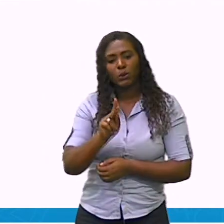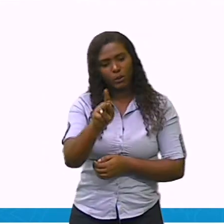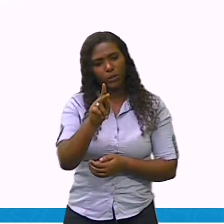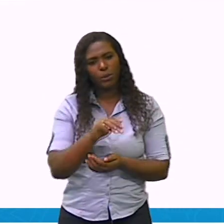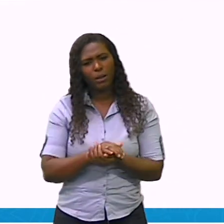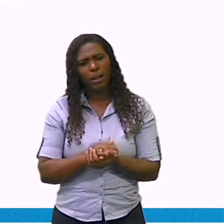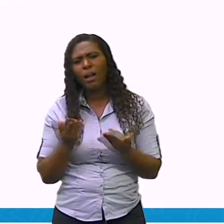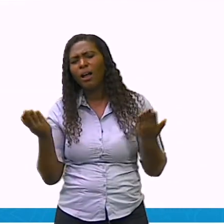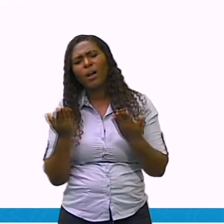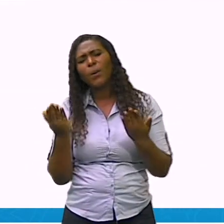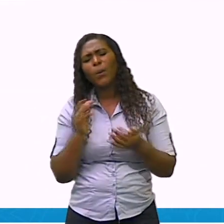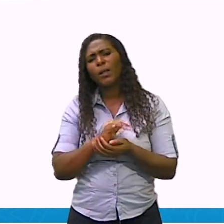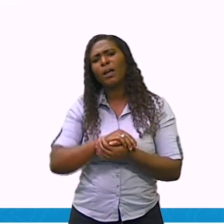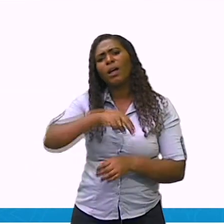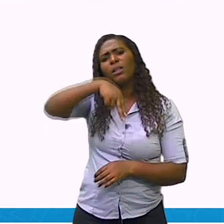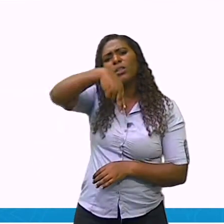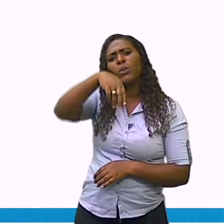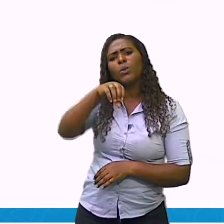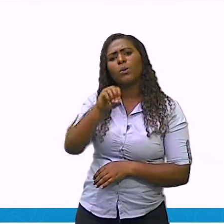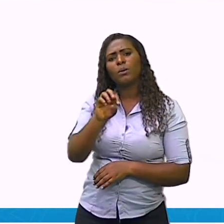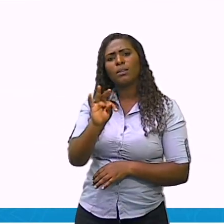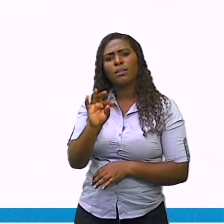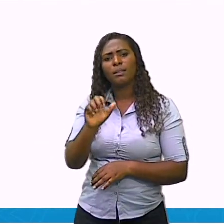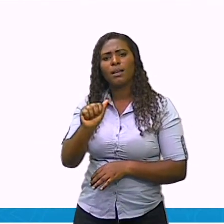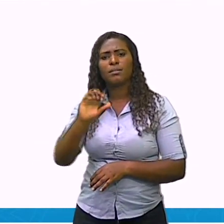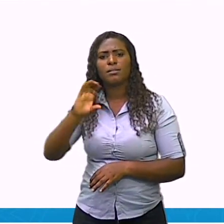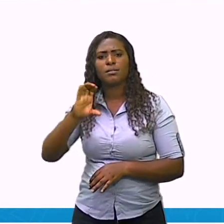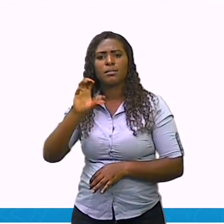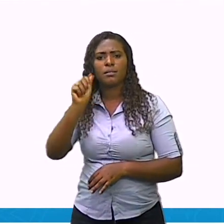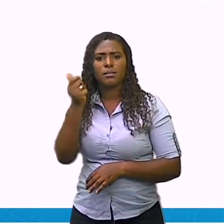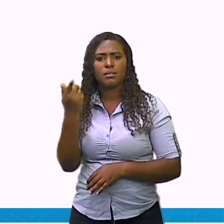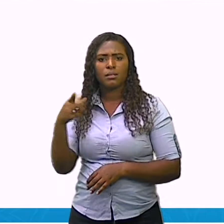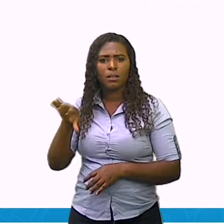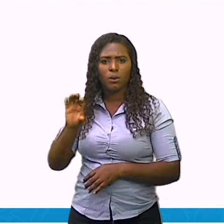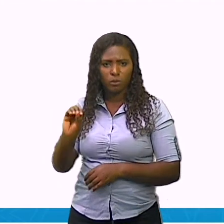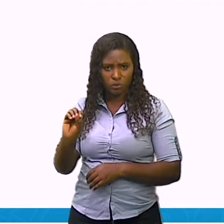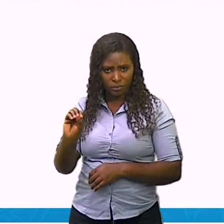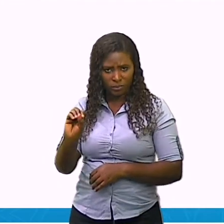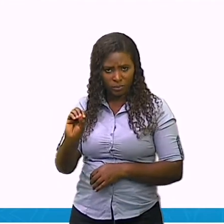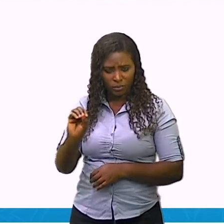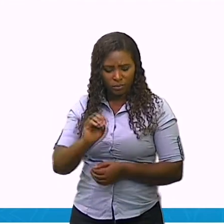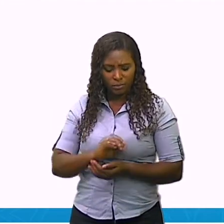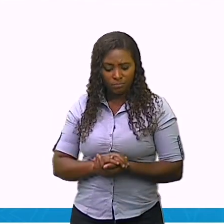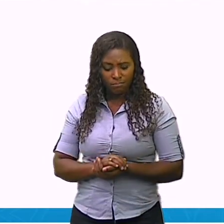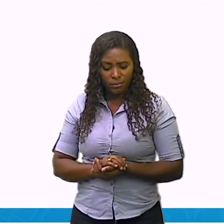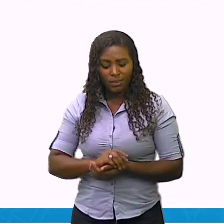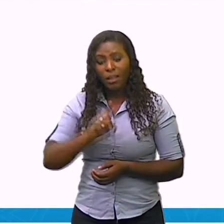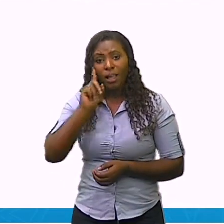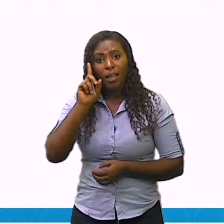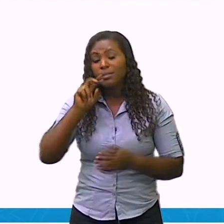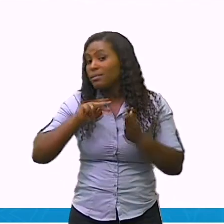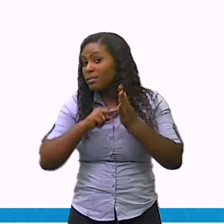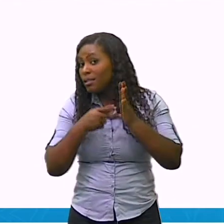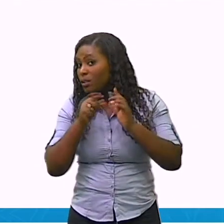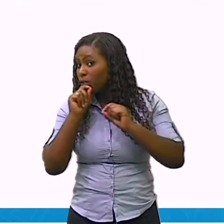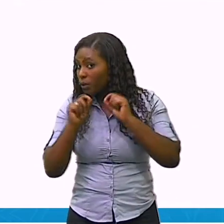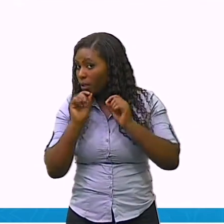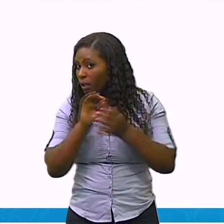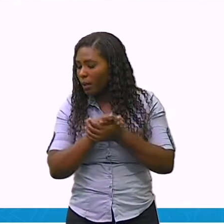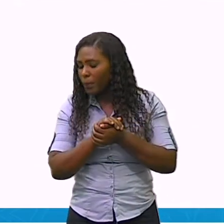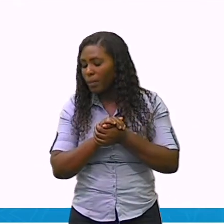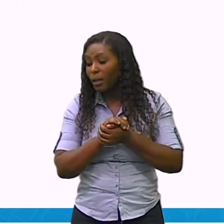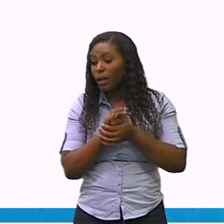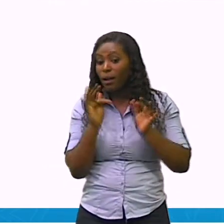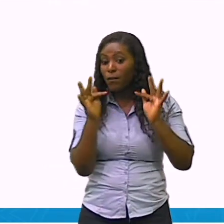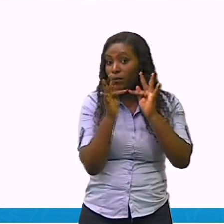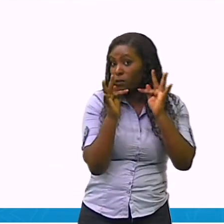notação. A notação é simplesmente para a gente denominar que função que eu estou trabalhando. Eu coloquei